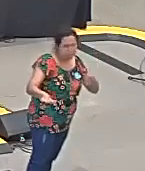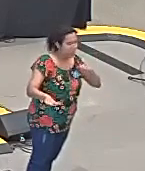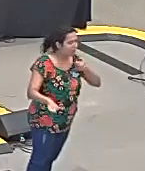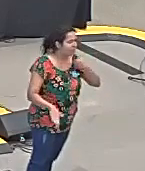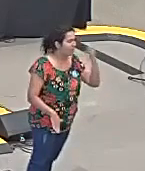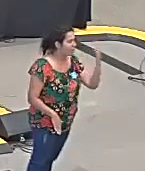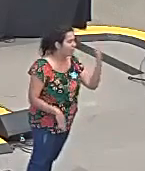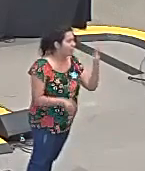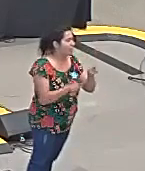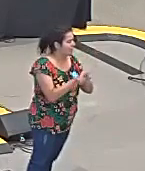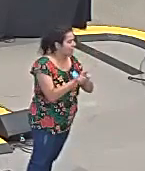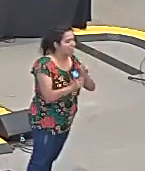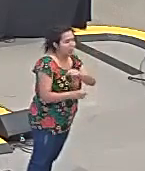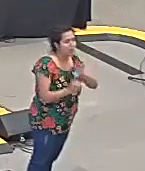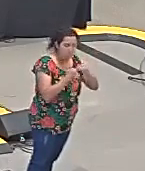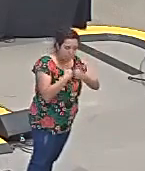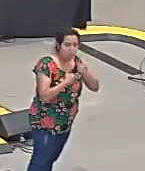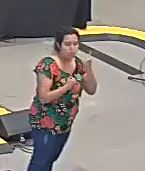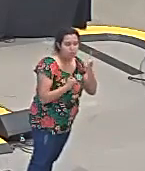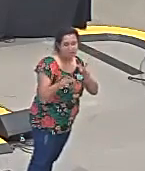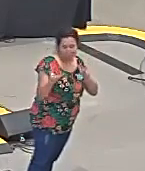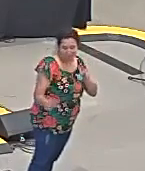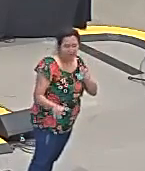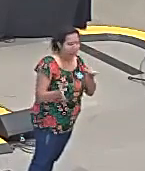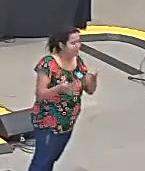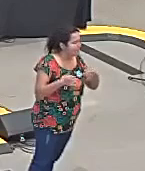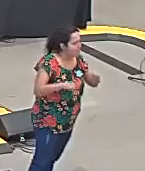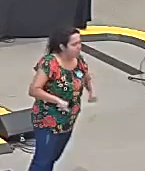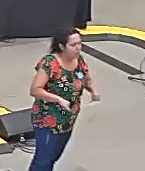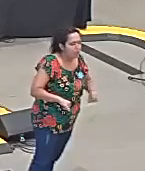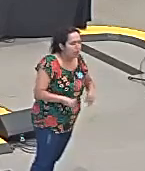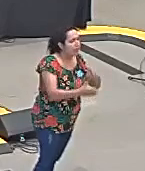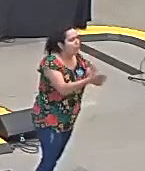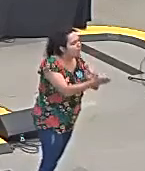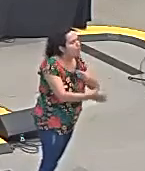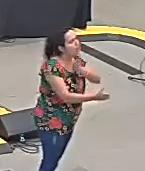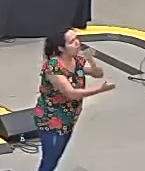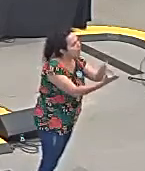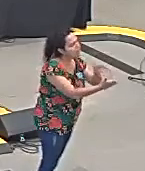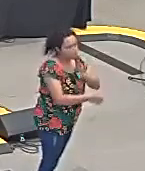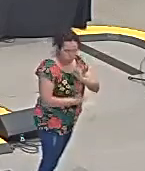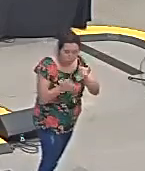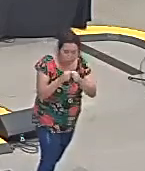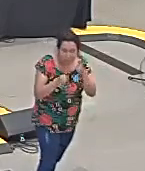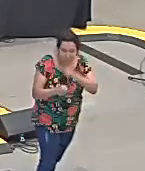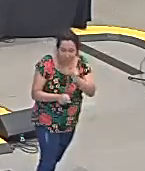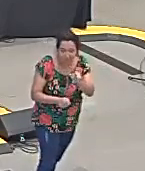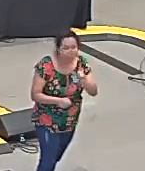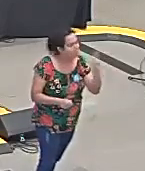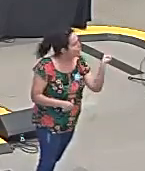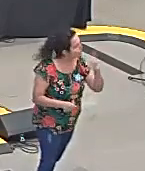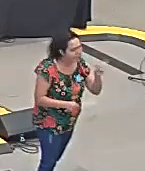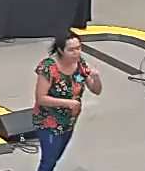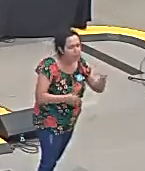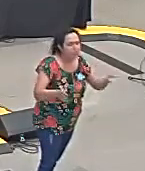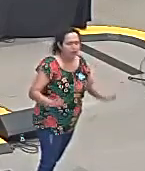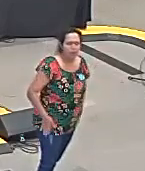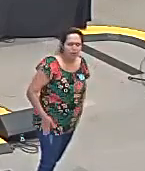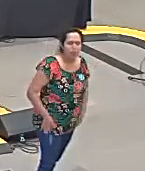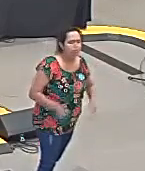foi de um ou de dois surdos que eu ouvi falar. A mãe, por exemplo, de um surdo autista com quem eu trabalho, falou que já